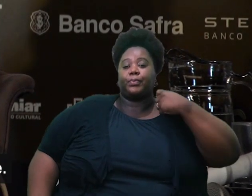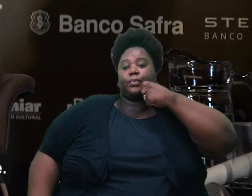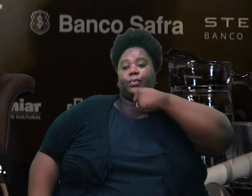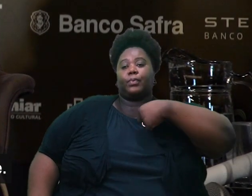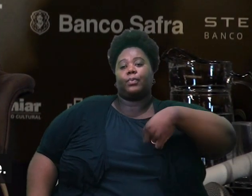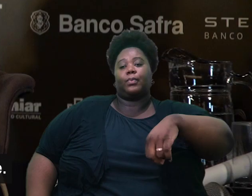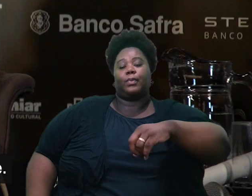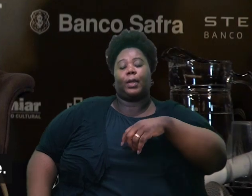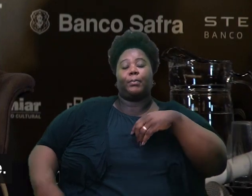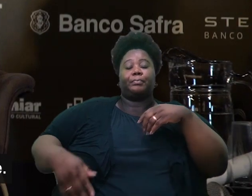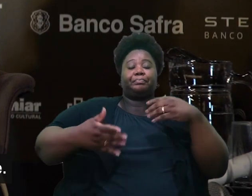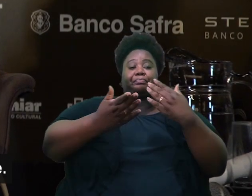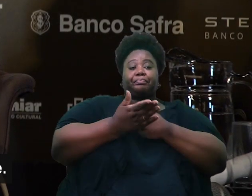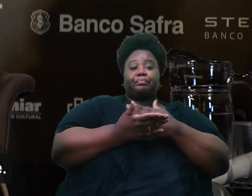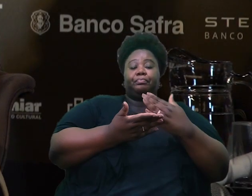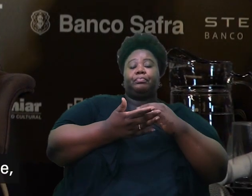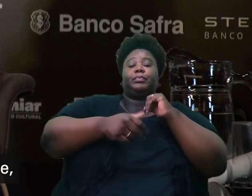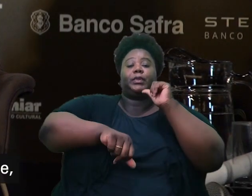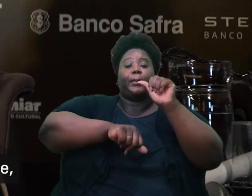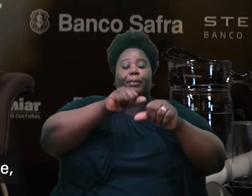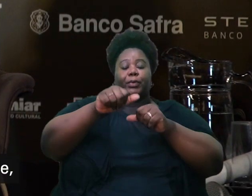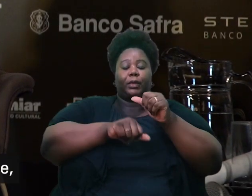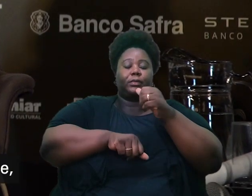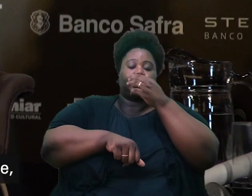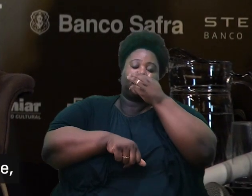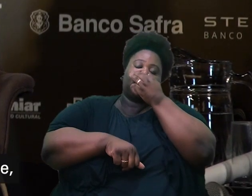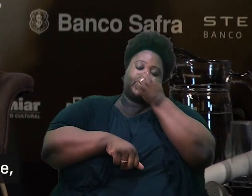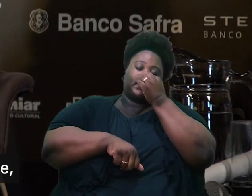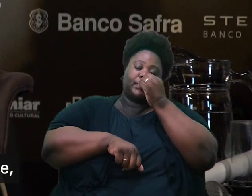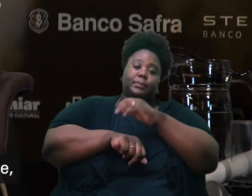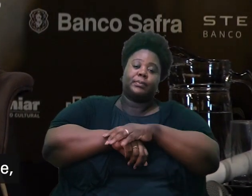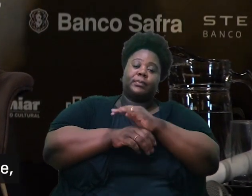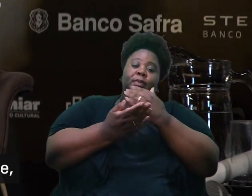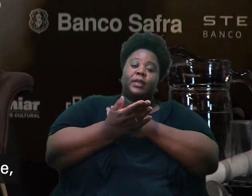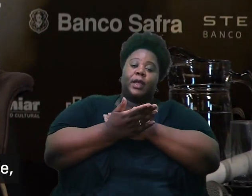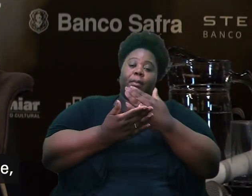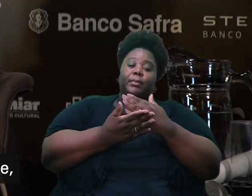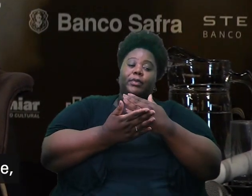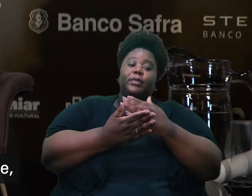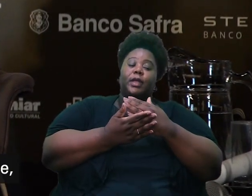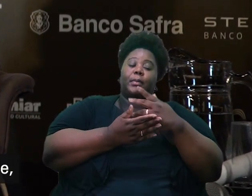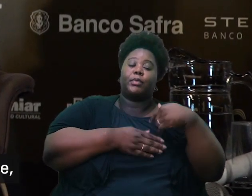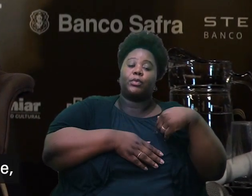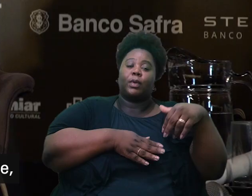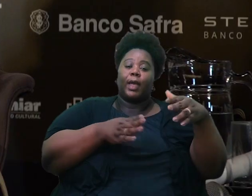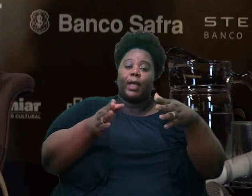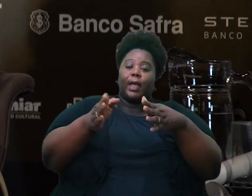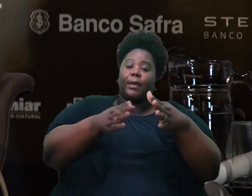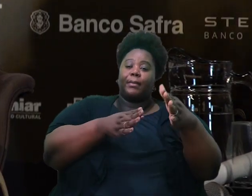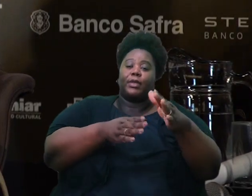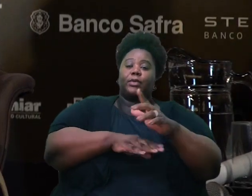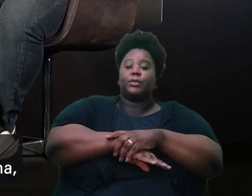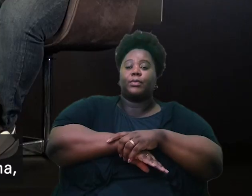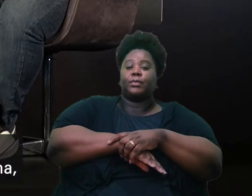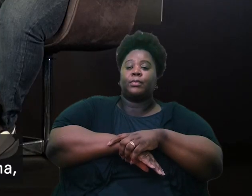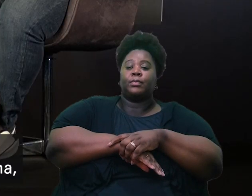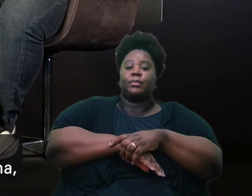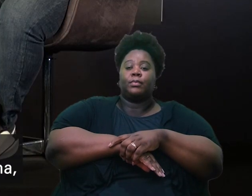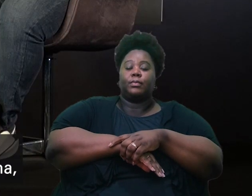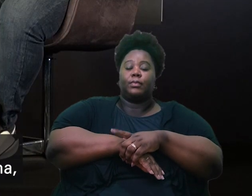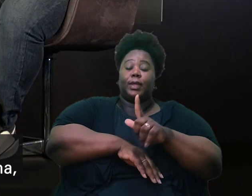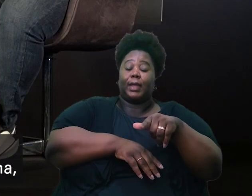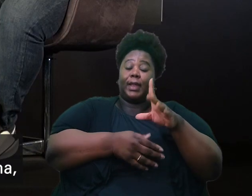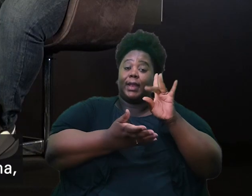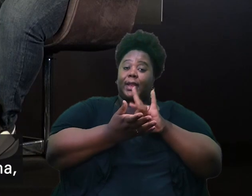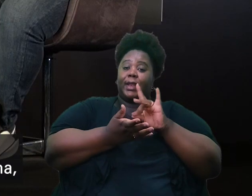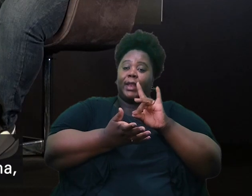da metamorfose, ele é o princípio da transitoriedade, ele é, na verdade,